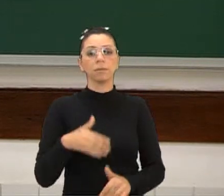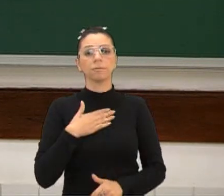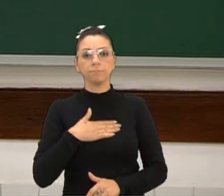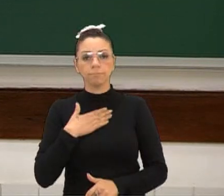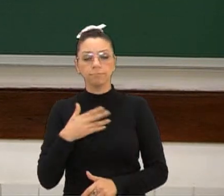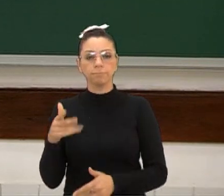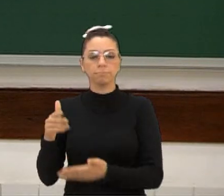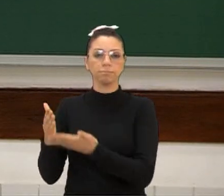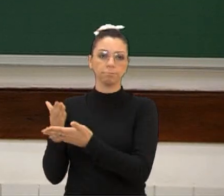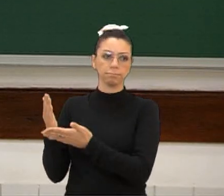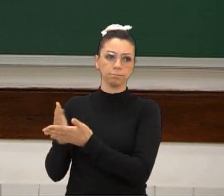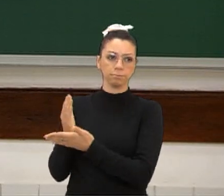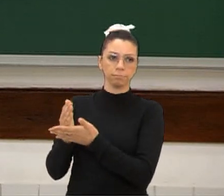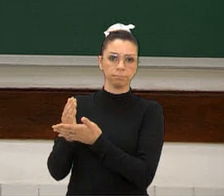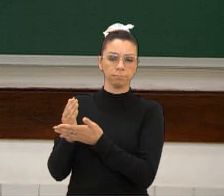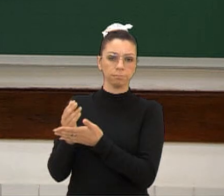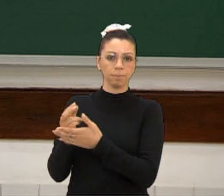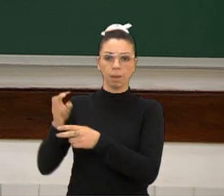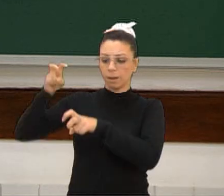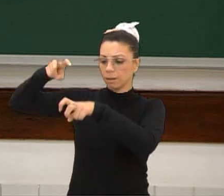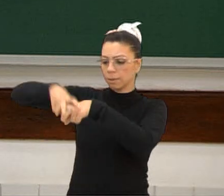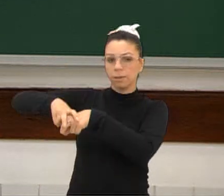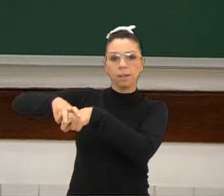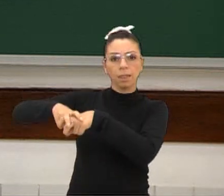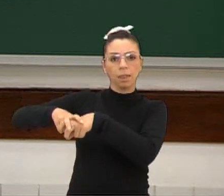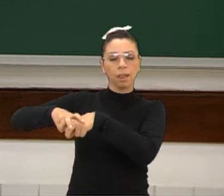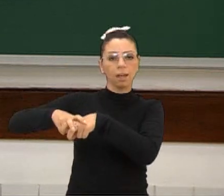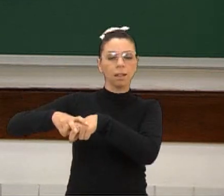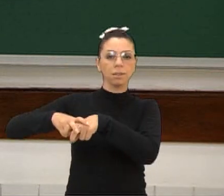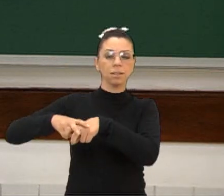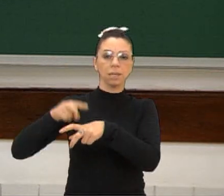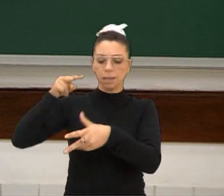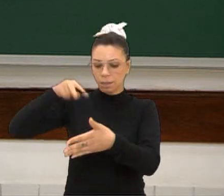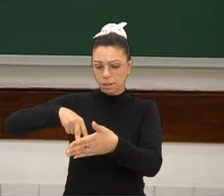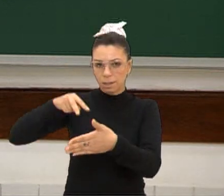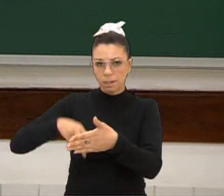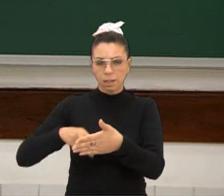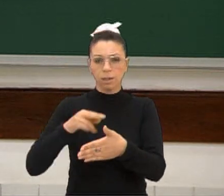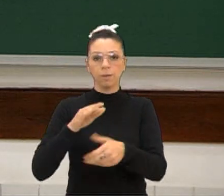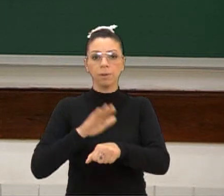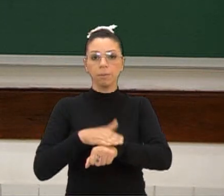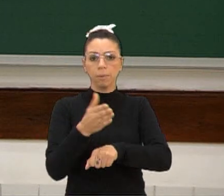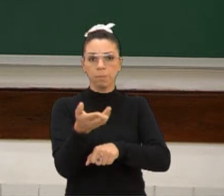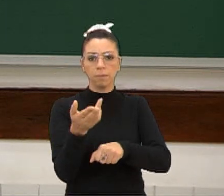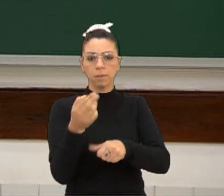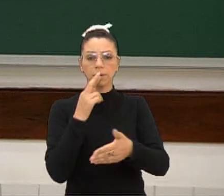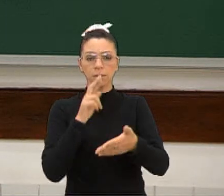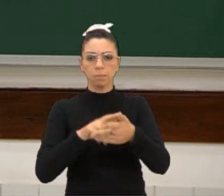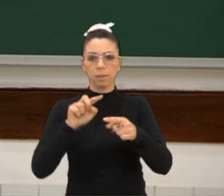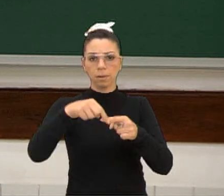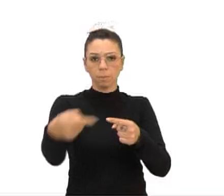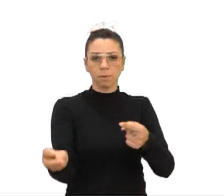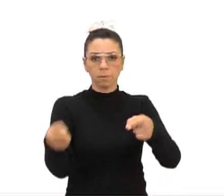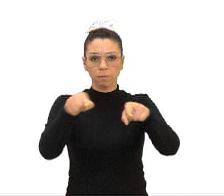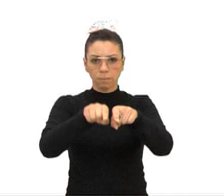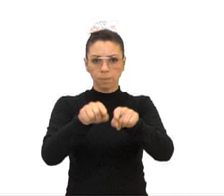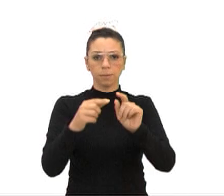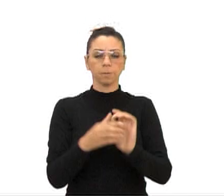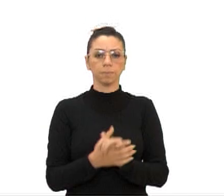até sobre os ombros do Haroldo? Um tempinho para você fazer essa resposta aí no seu caderno e eu volto para a gente continuar.